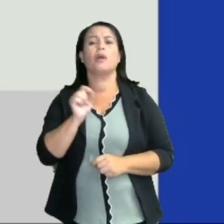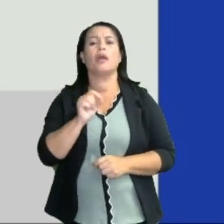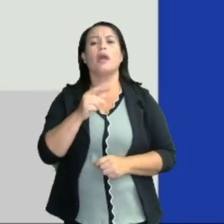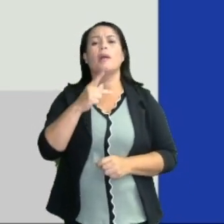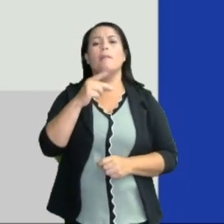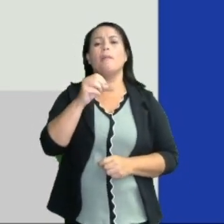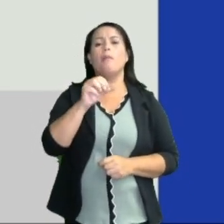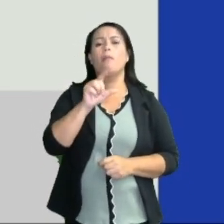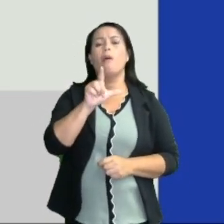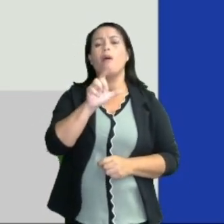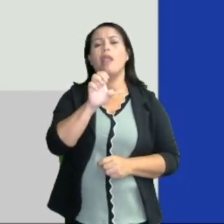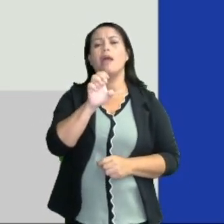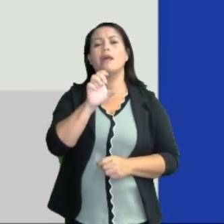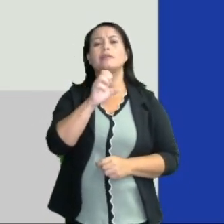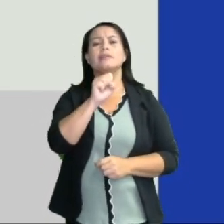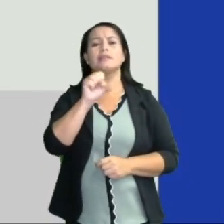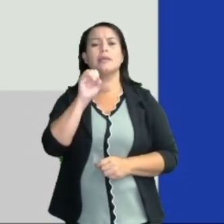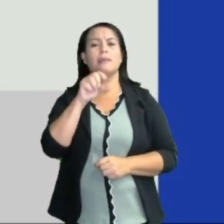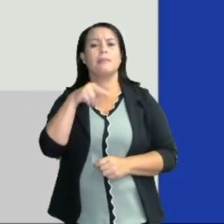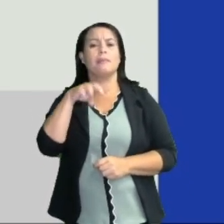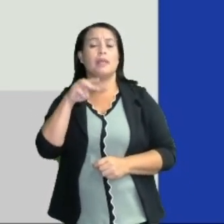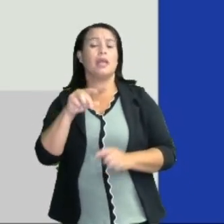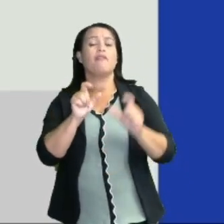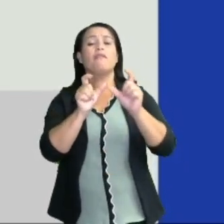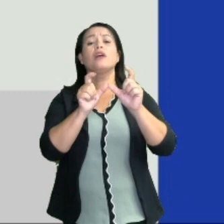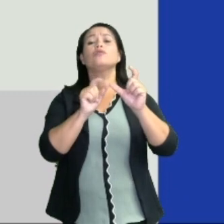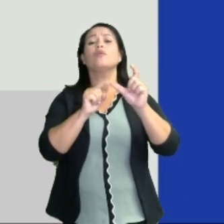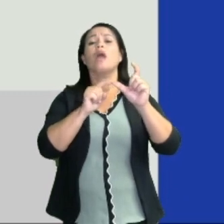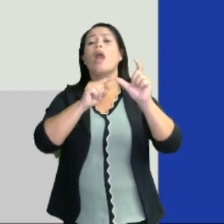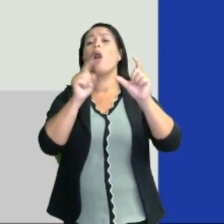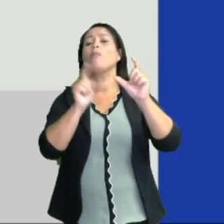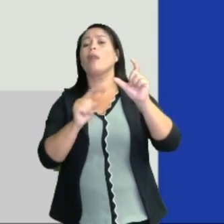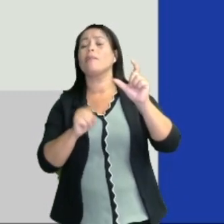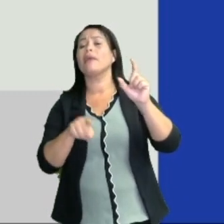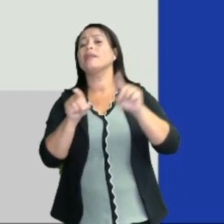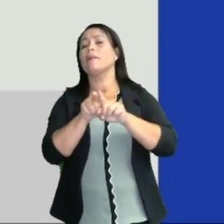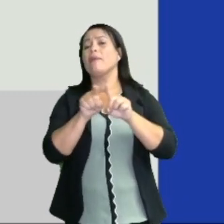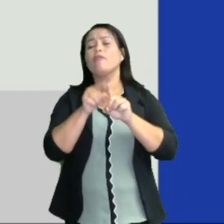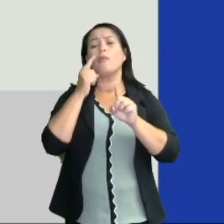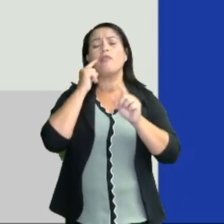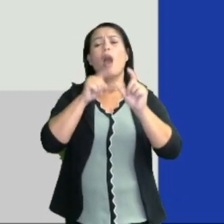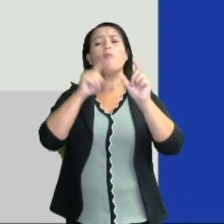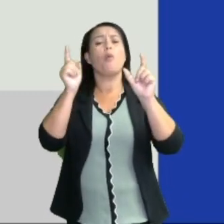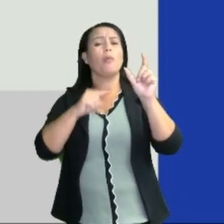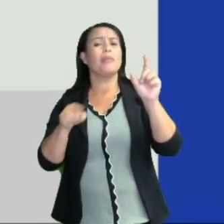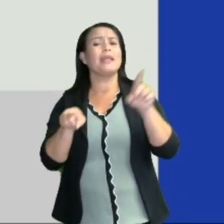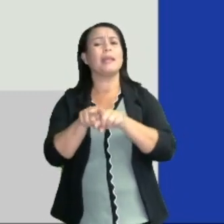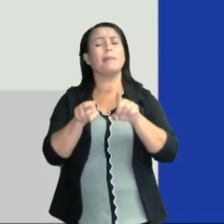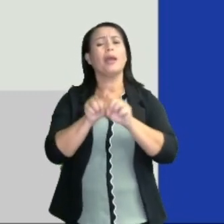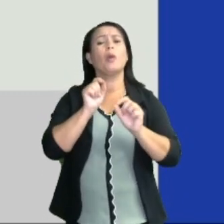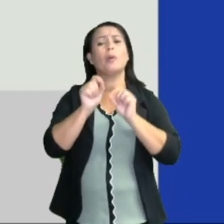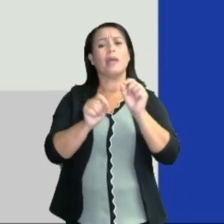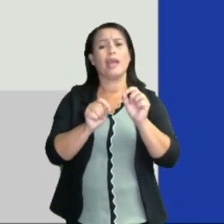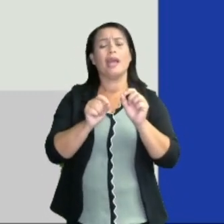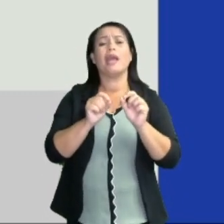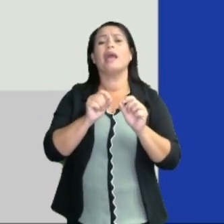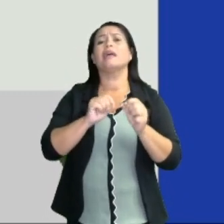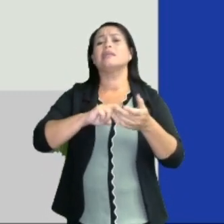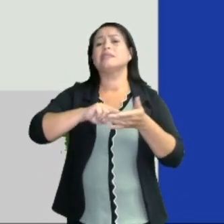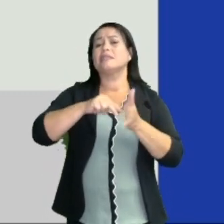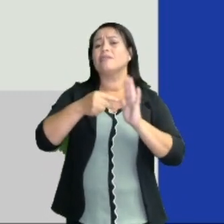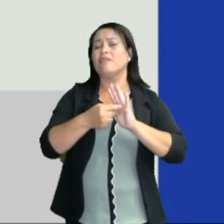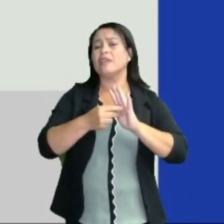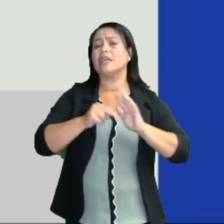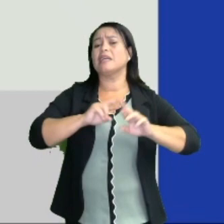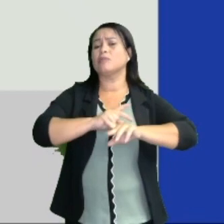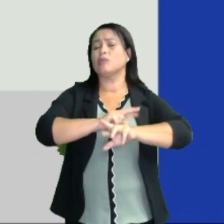Polissemia versus homonímia. Homonimia. Vamos ver o que é homonimia. A homonimia também diz respeito à multiplicidade